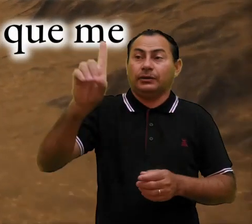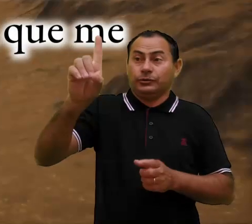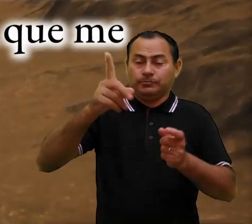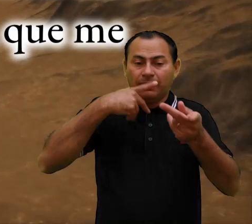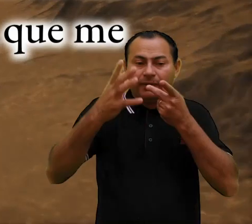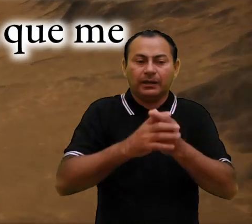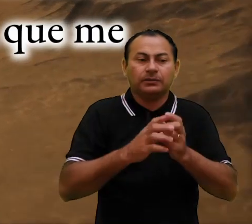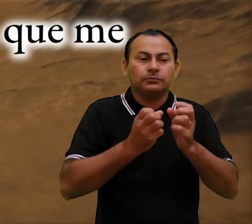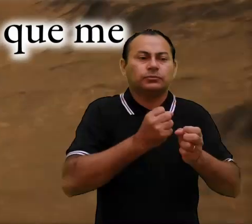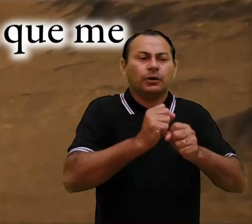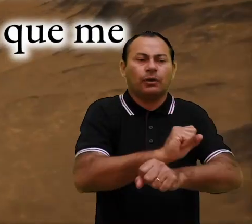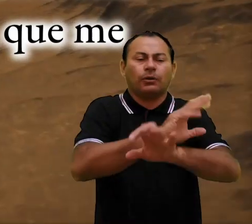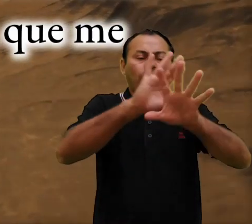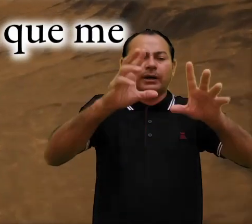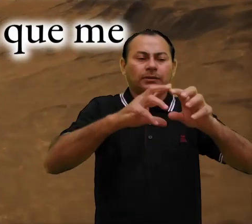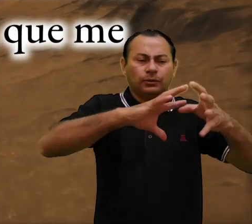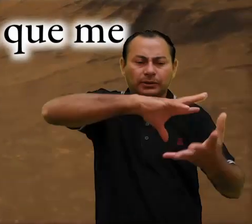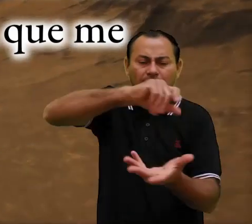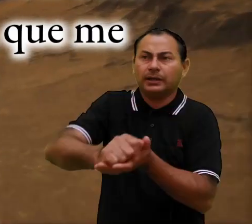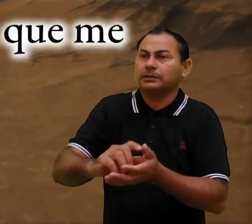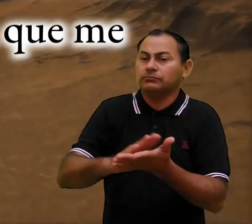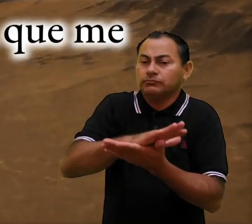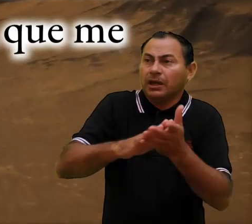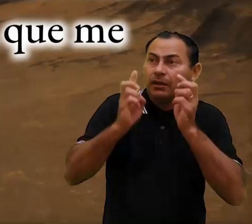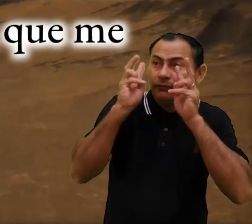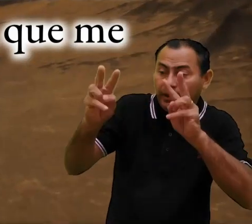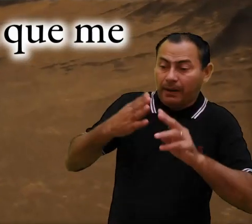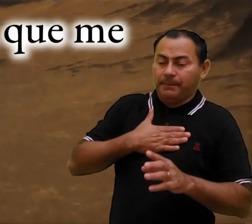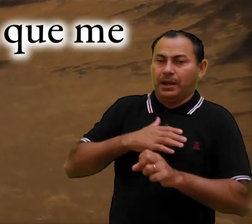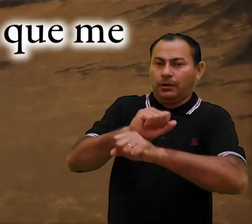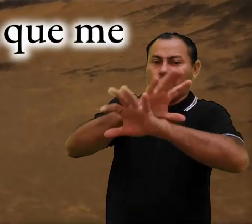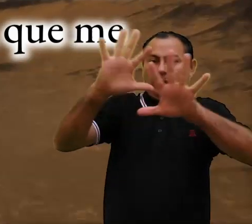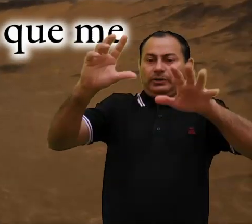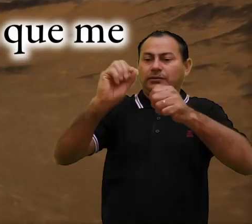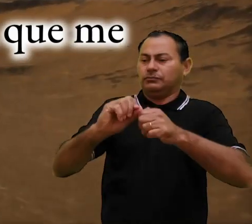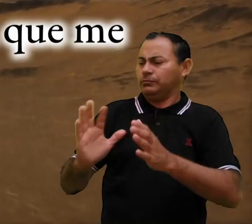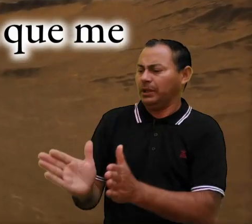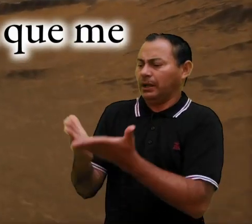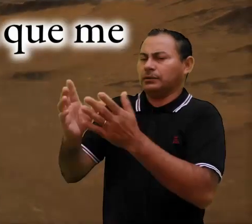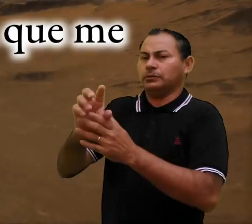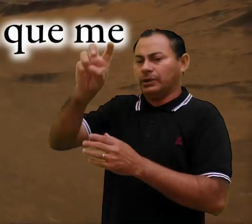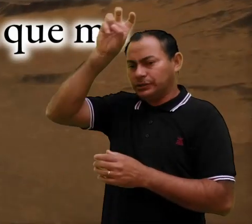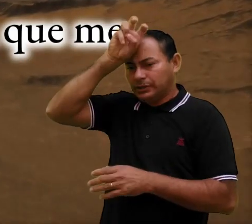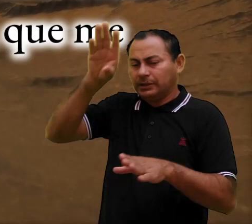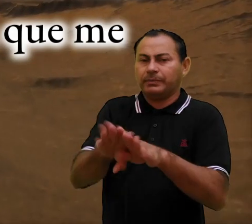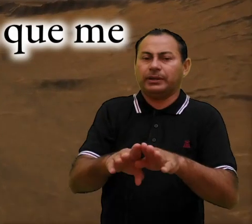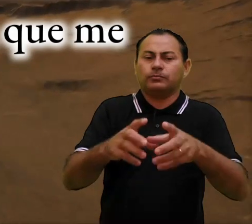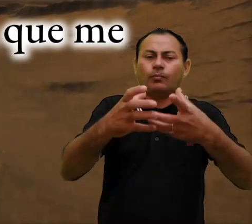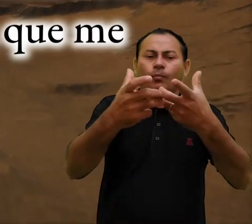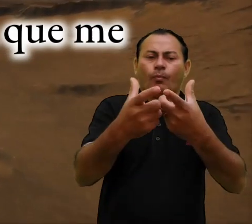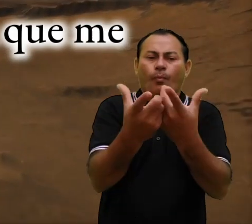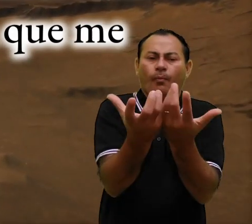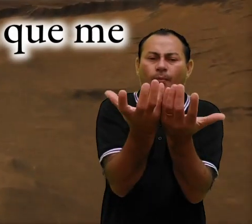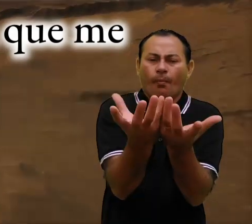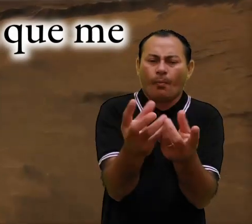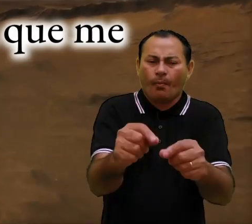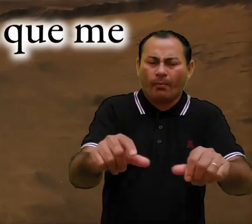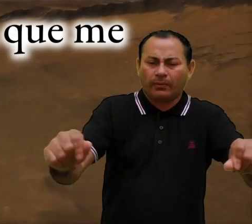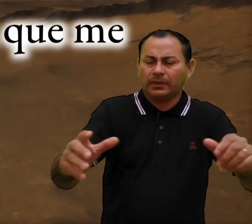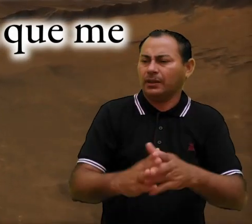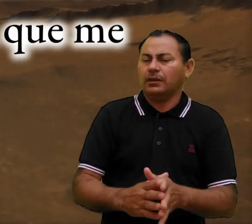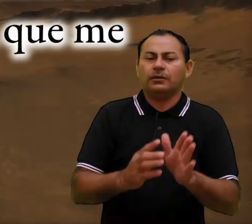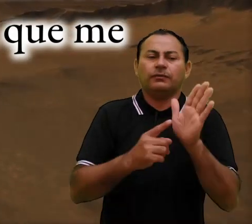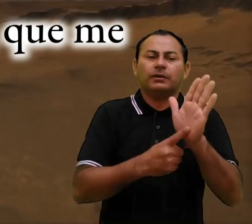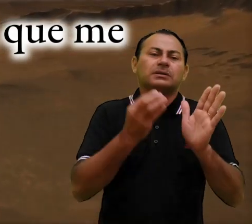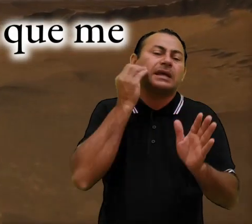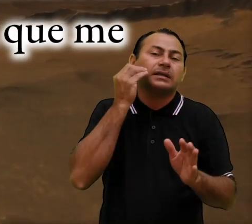dos que viram a minha glória e os sinais miraculosos que realizei no Egito e no deserto, e me puseram à prova e me